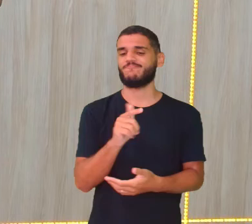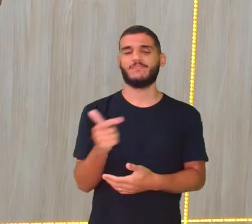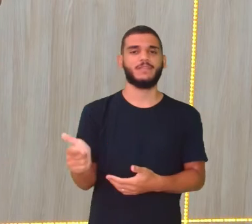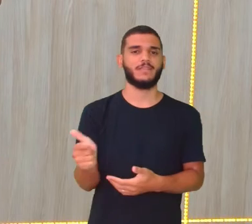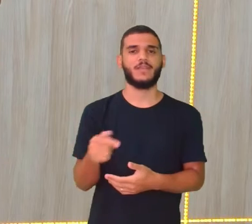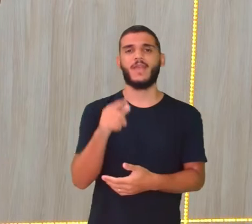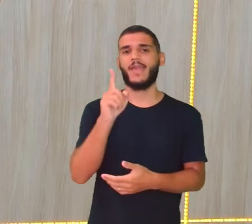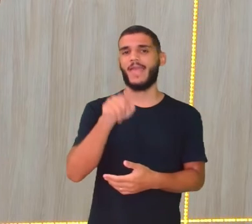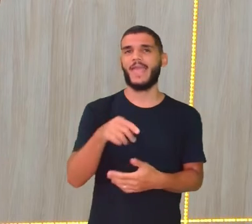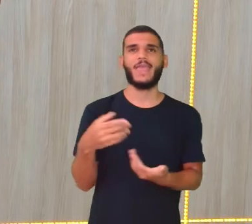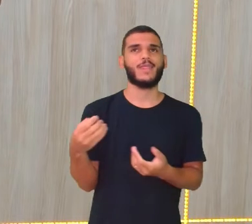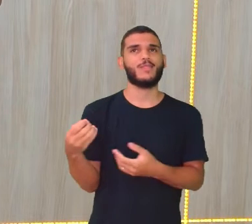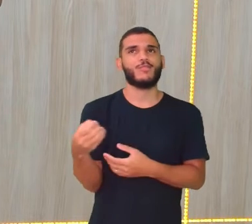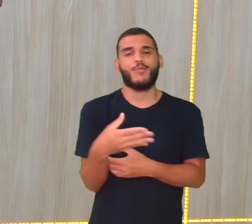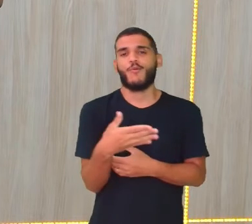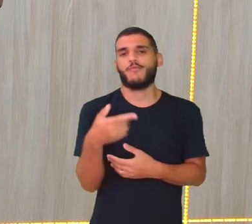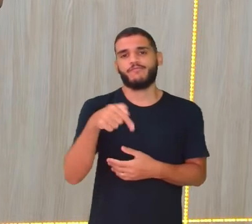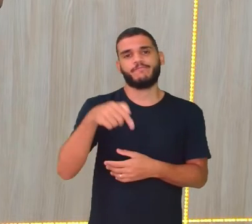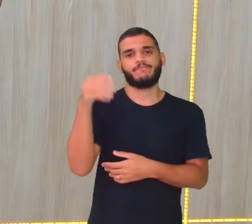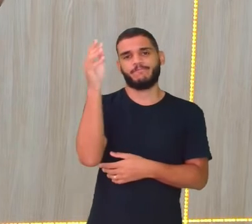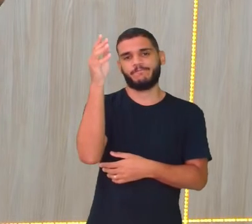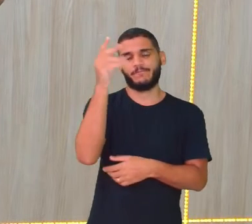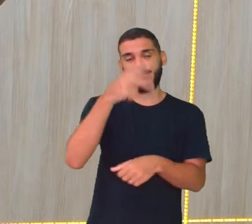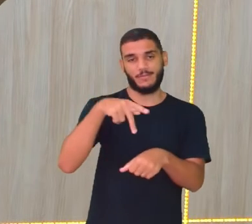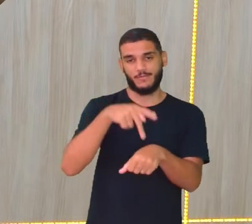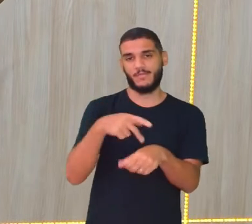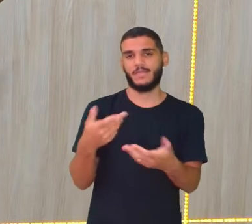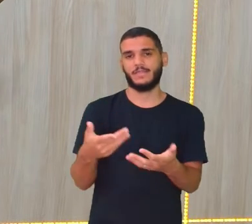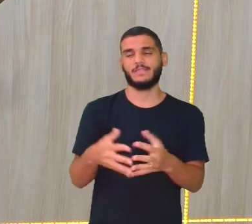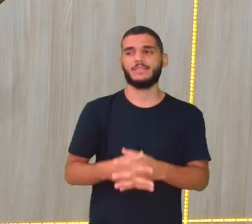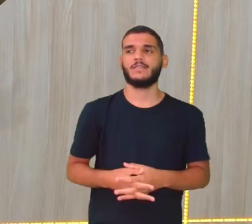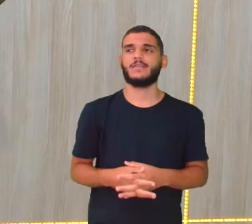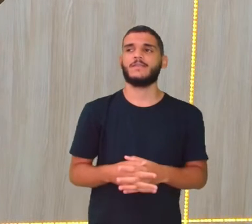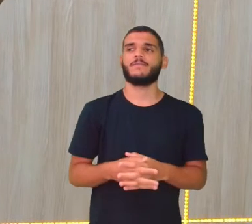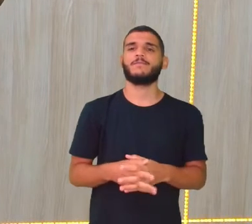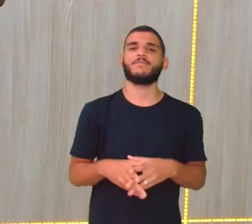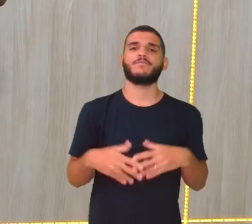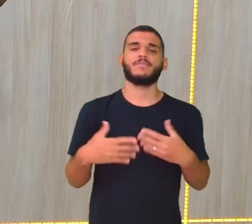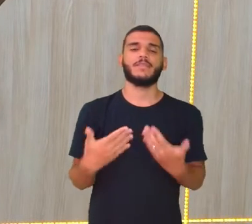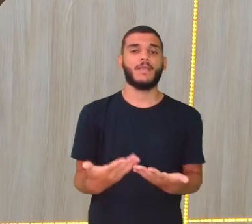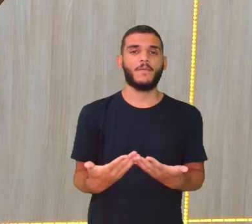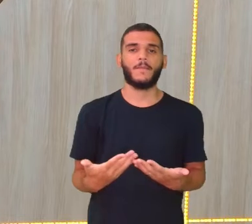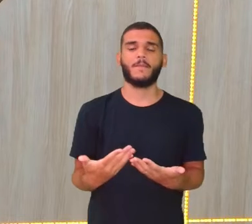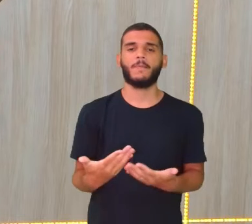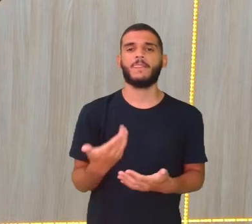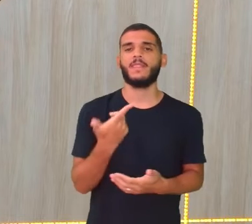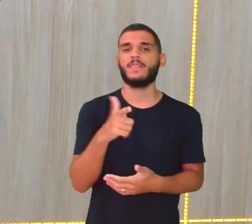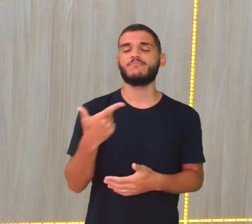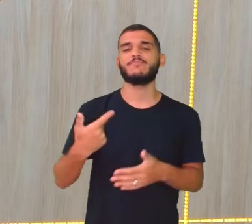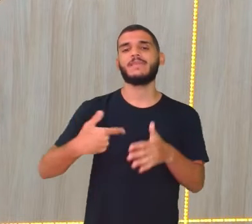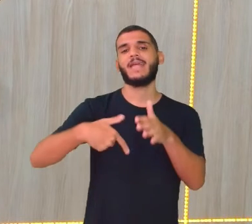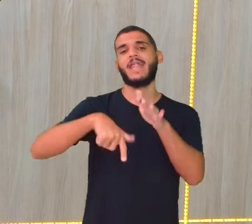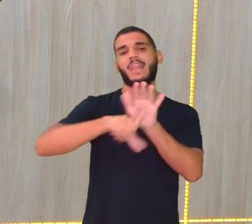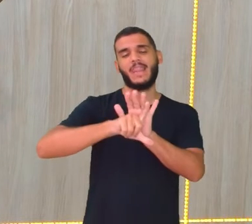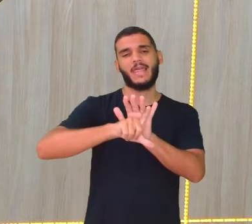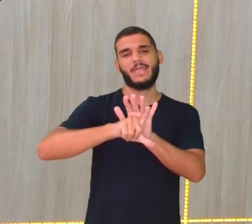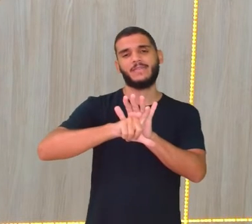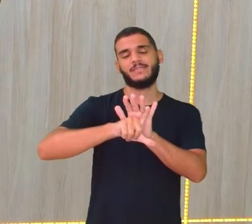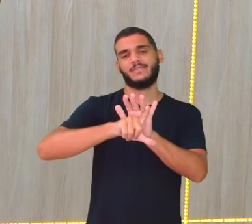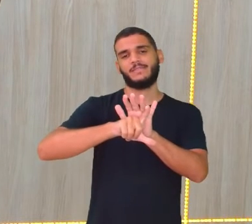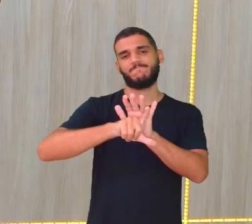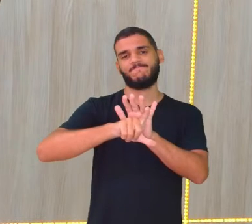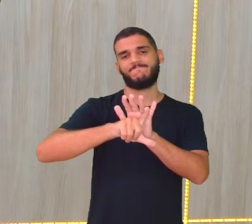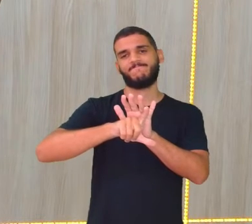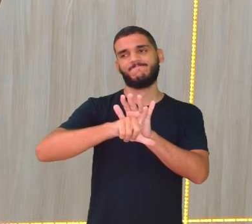bem recente aqui do nosso país, tá certo? Então, ninguém tinha leis, né, para que se fossem